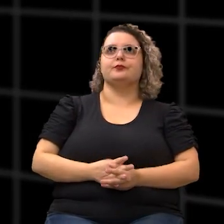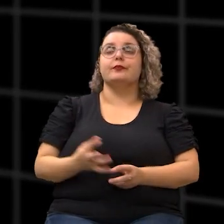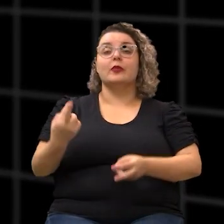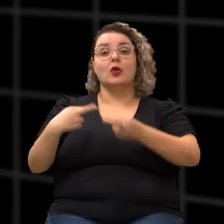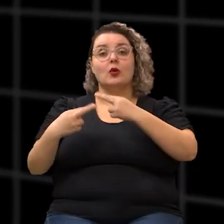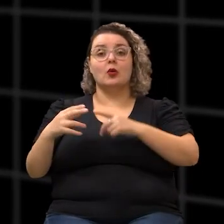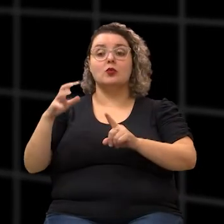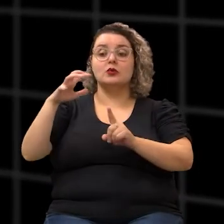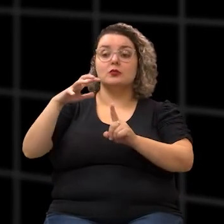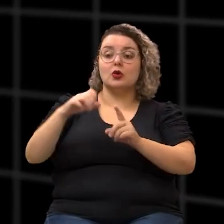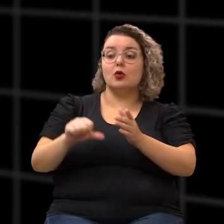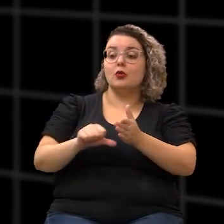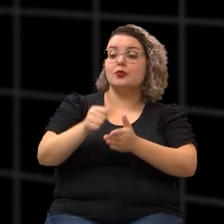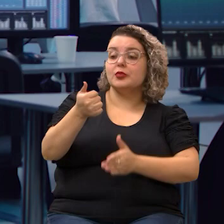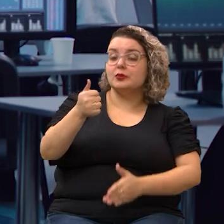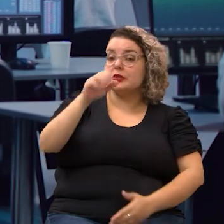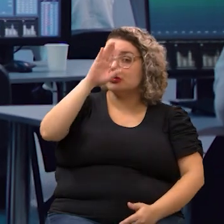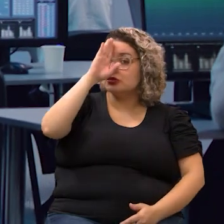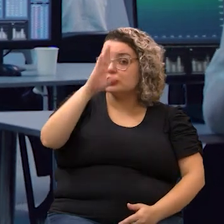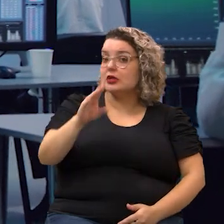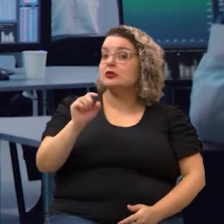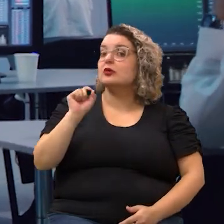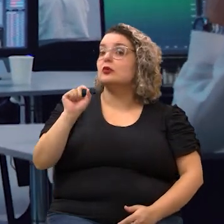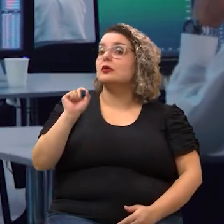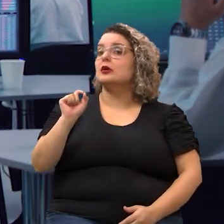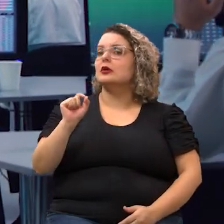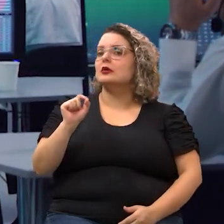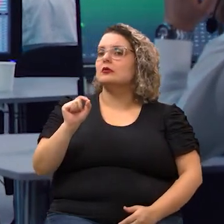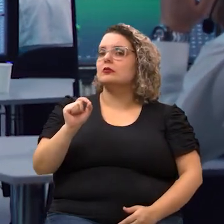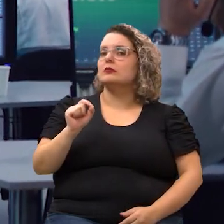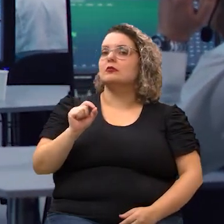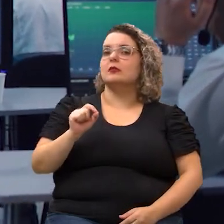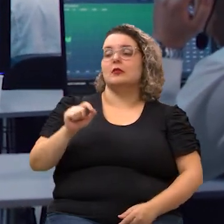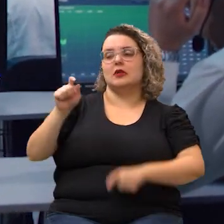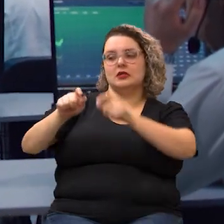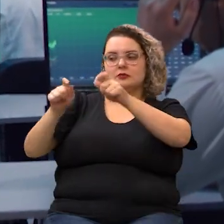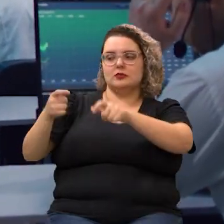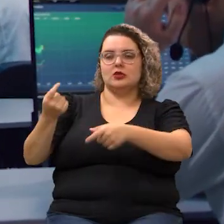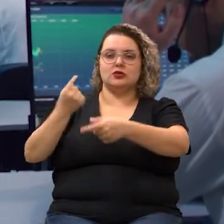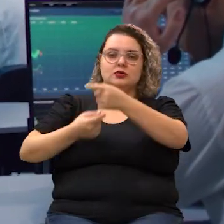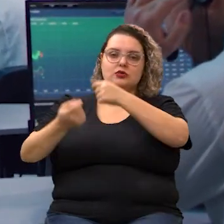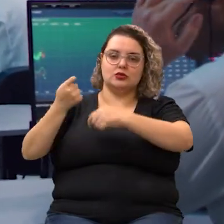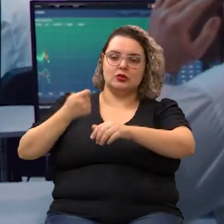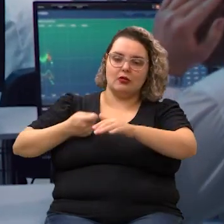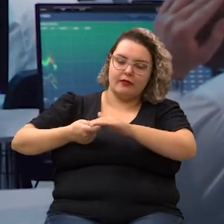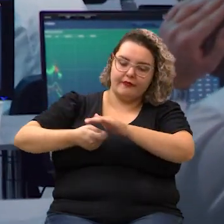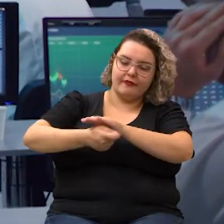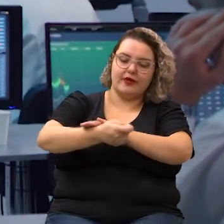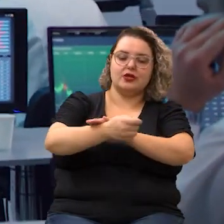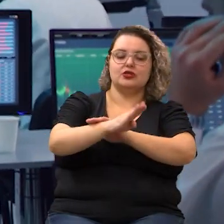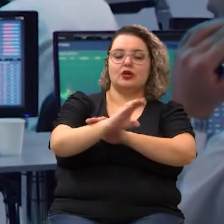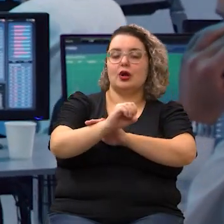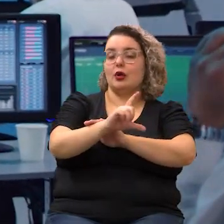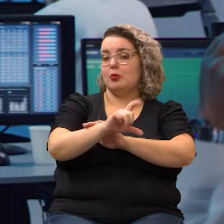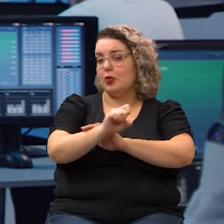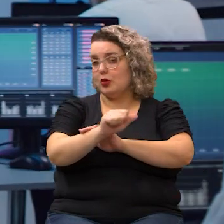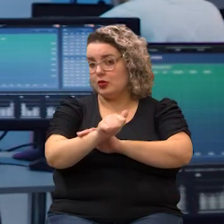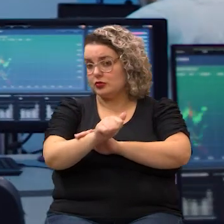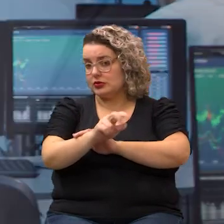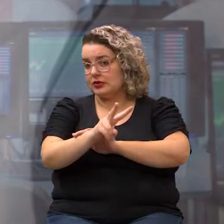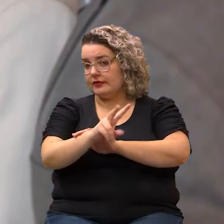Vamos lá, em relação ao impacto, o primeiro impacto direto é para quem investe na Bolsa de Valores, o